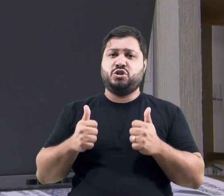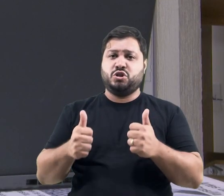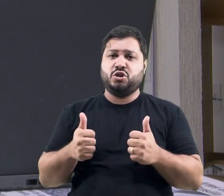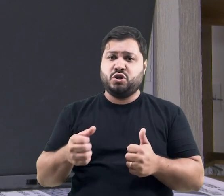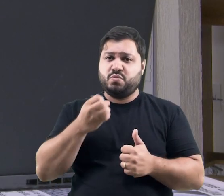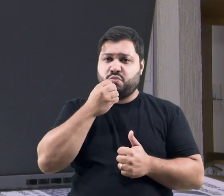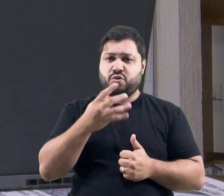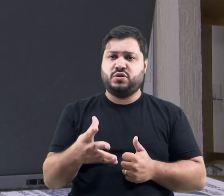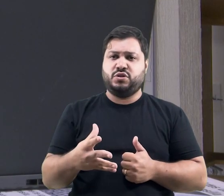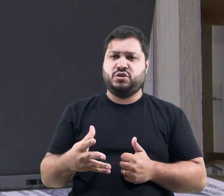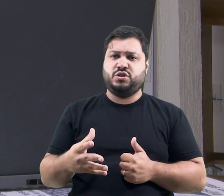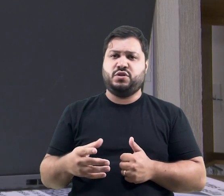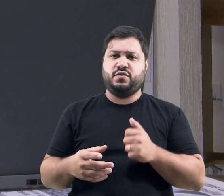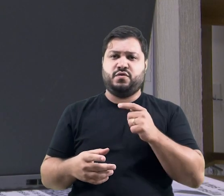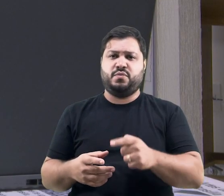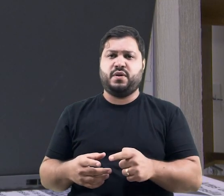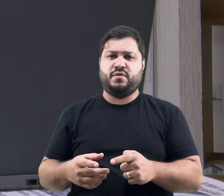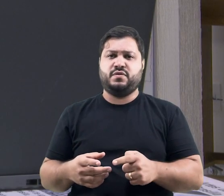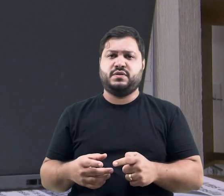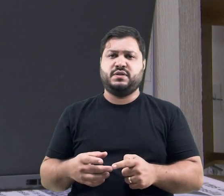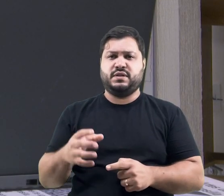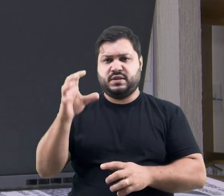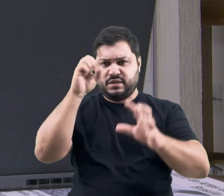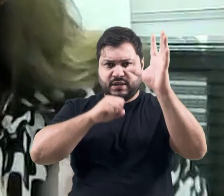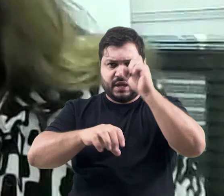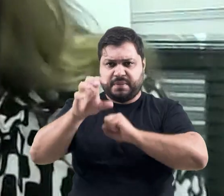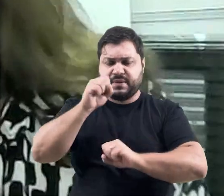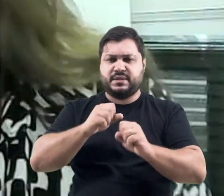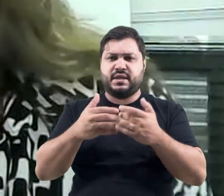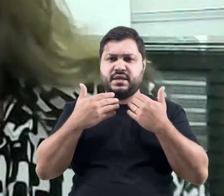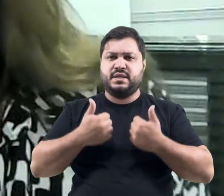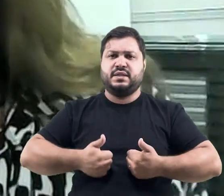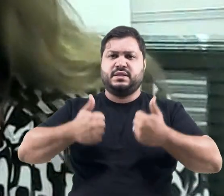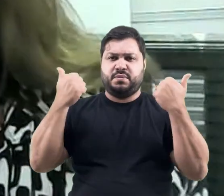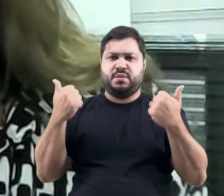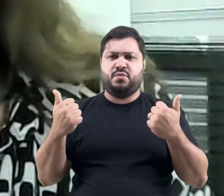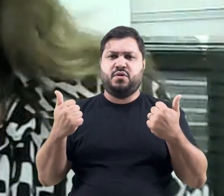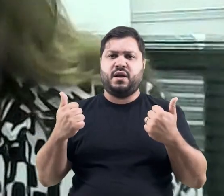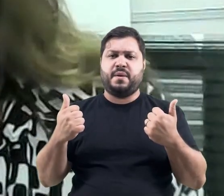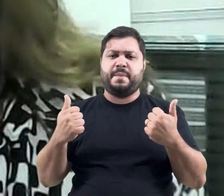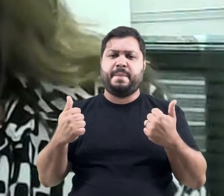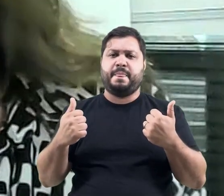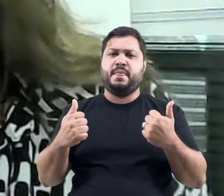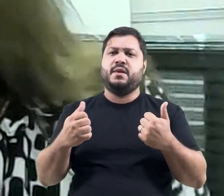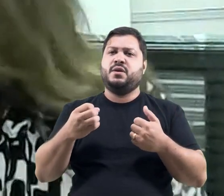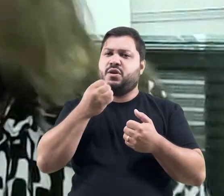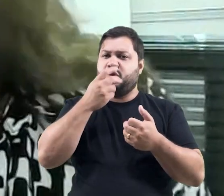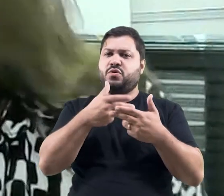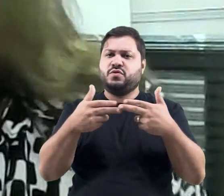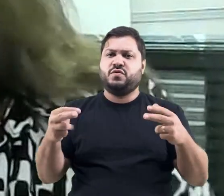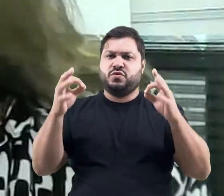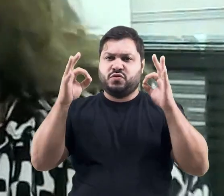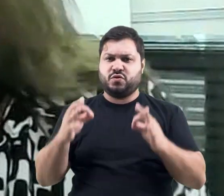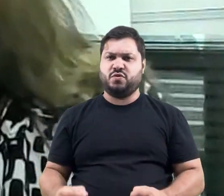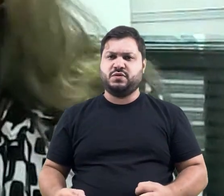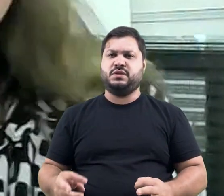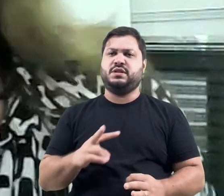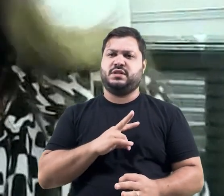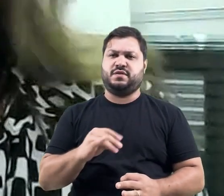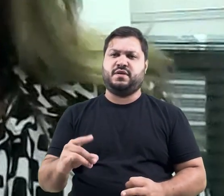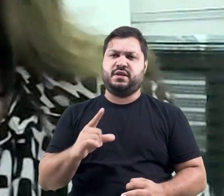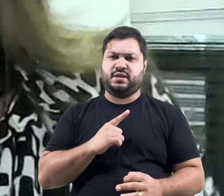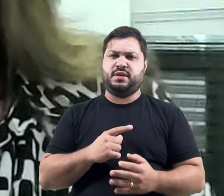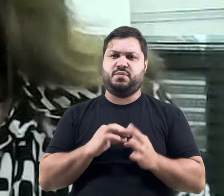ambiente positivo para isso, para você se capacitar, se aprimorar profissionalmente. E os frutos, com